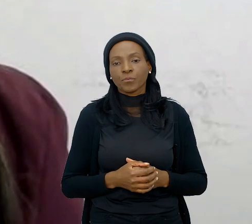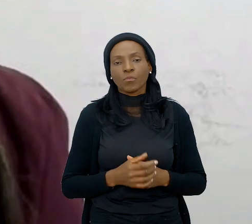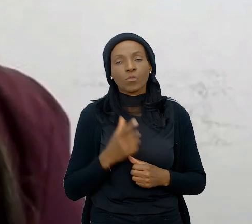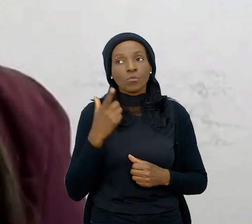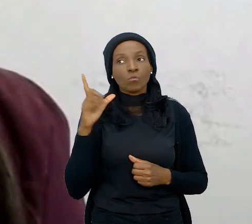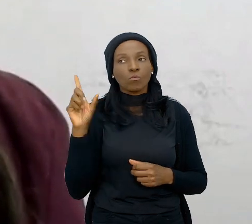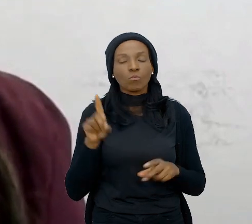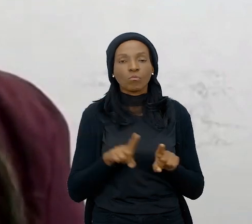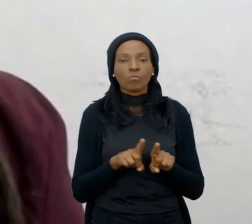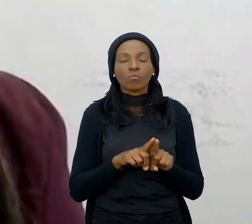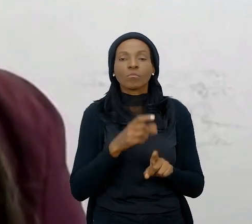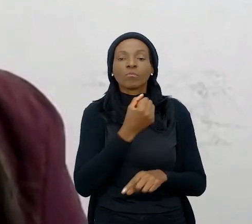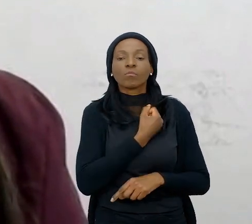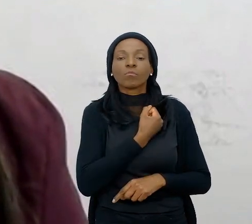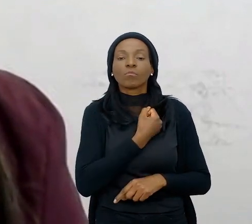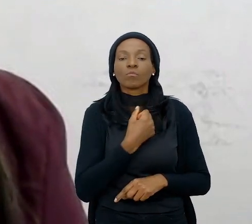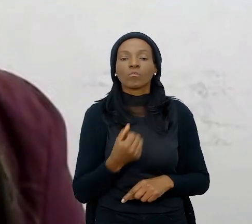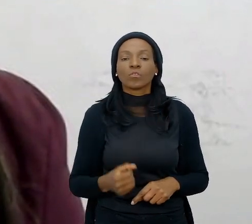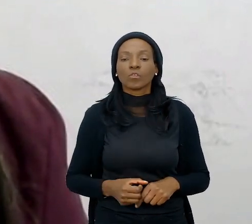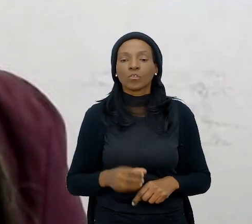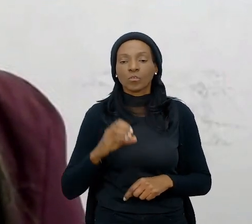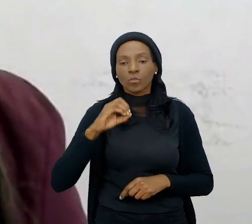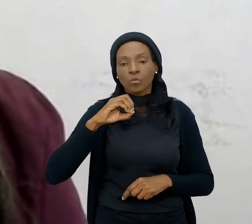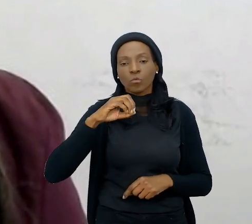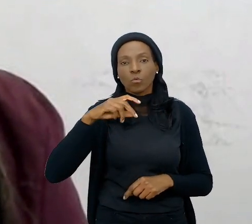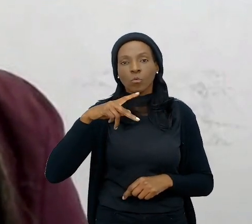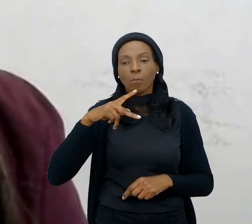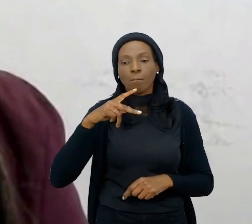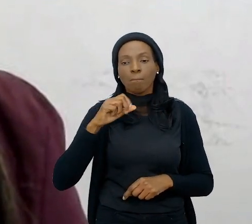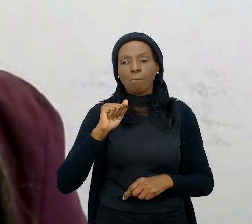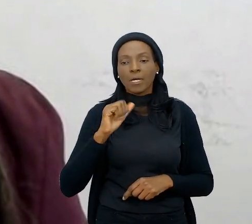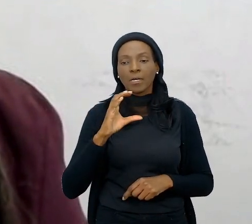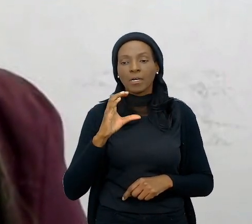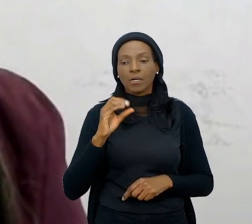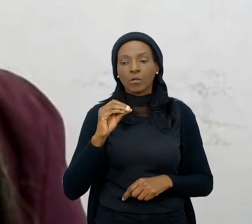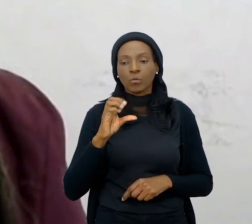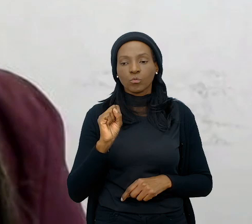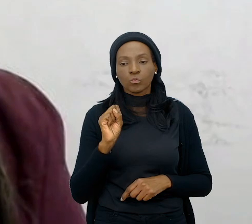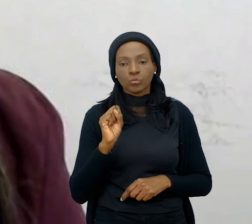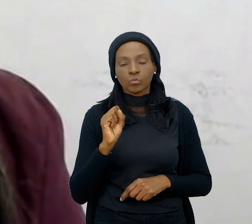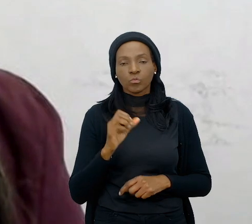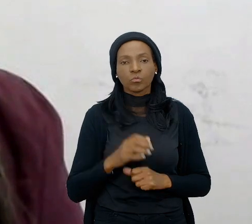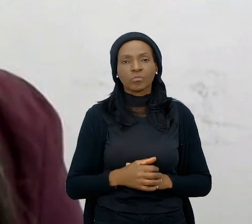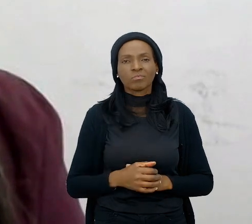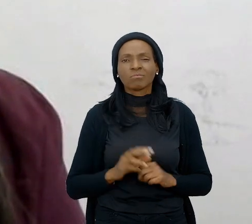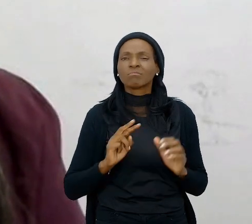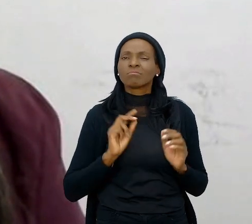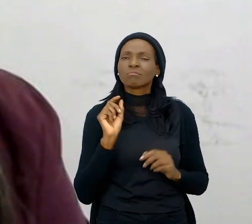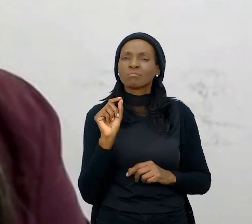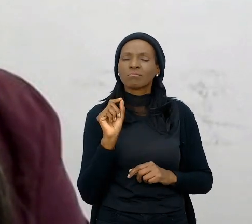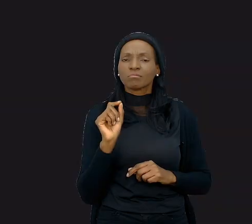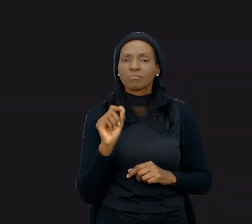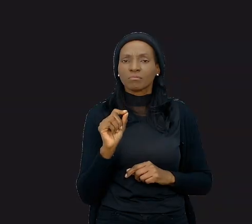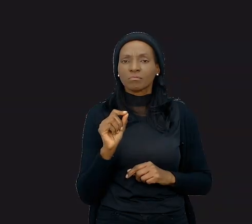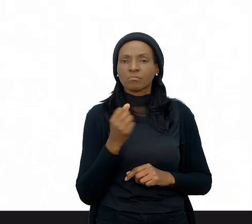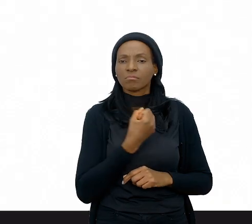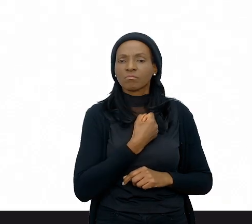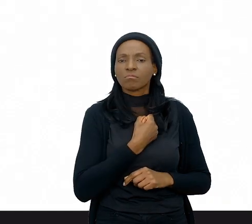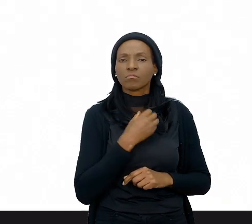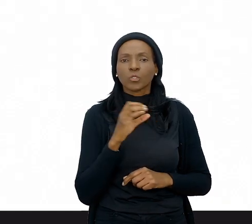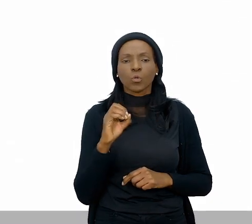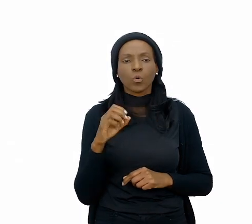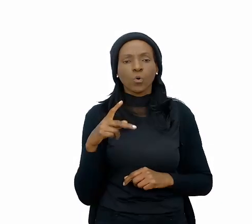Outra coisa são os números opacos, né? Então, o que são os